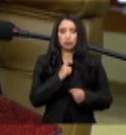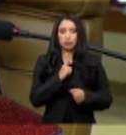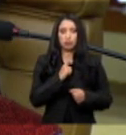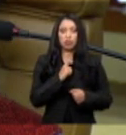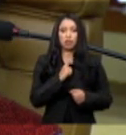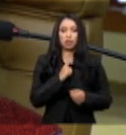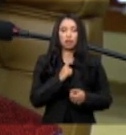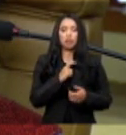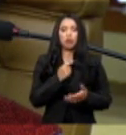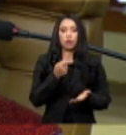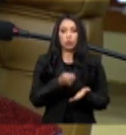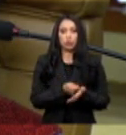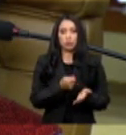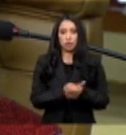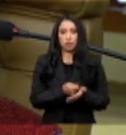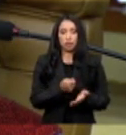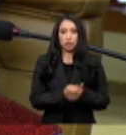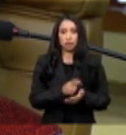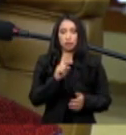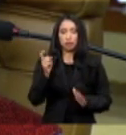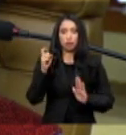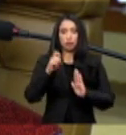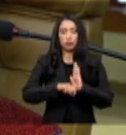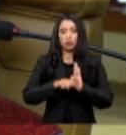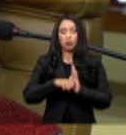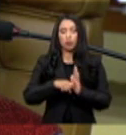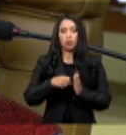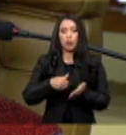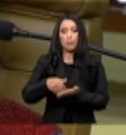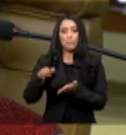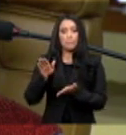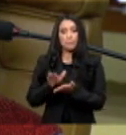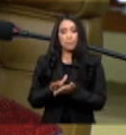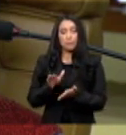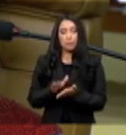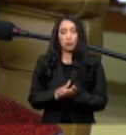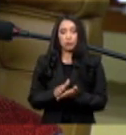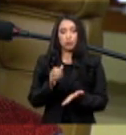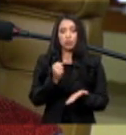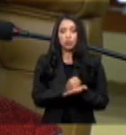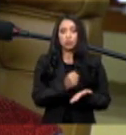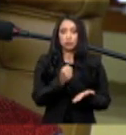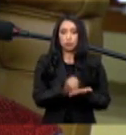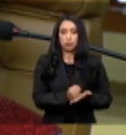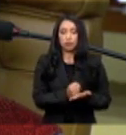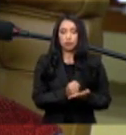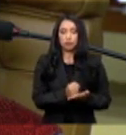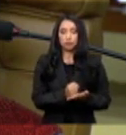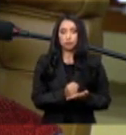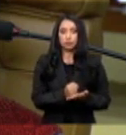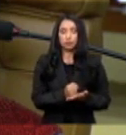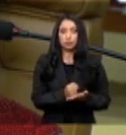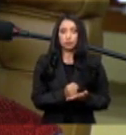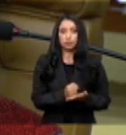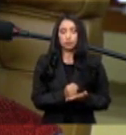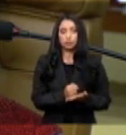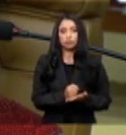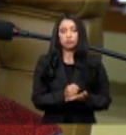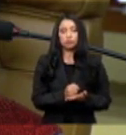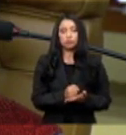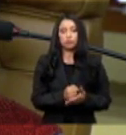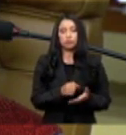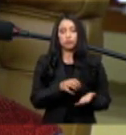de natureza não tributária, incluindo multas, com os respectivos contratados, no âmbito dos contratos dos